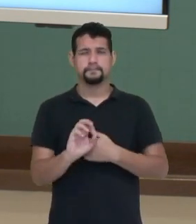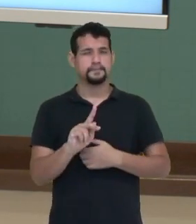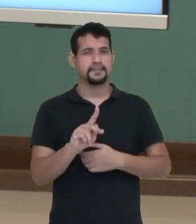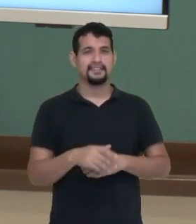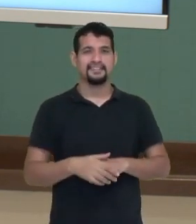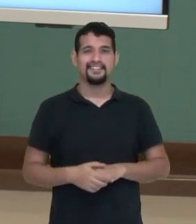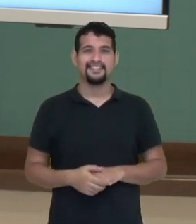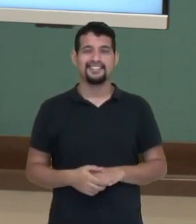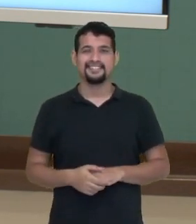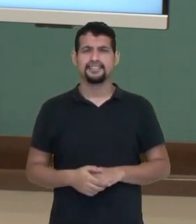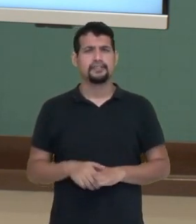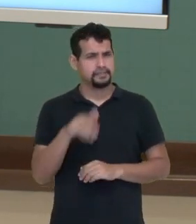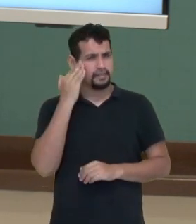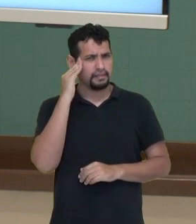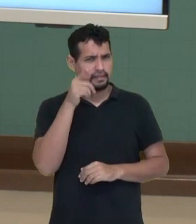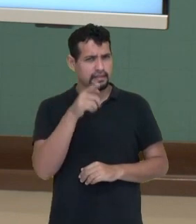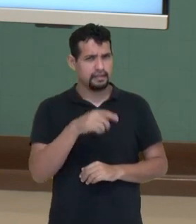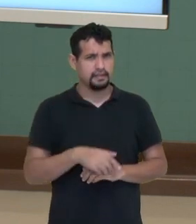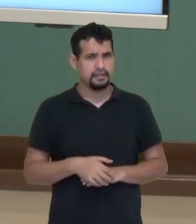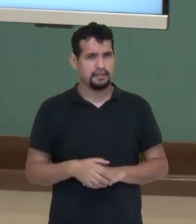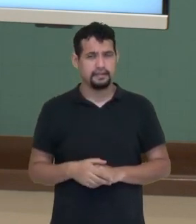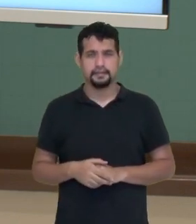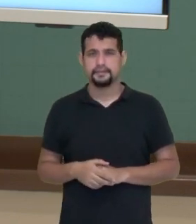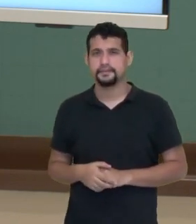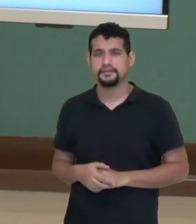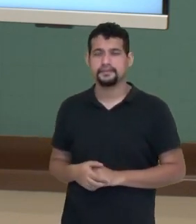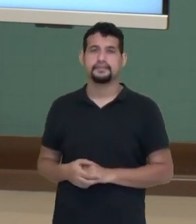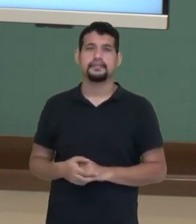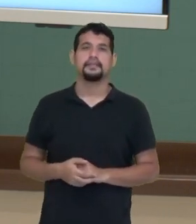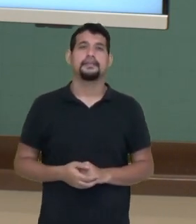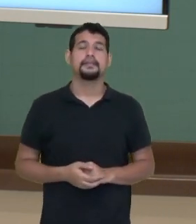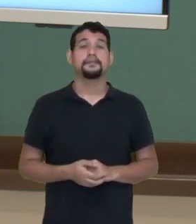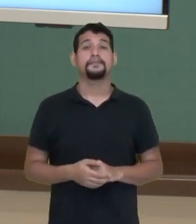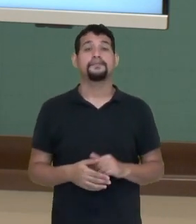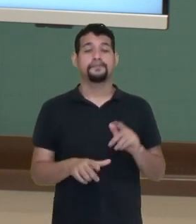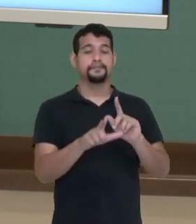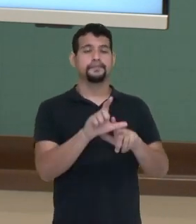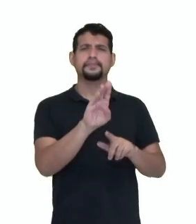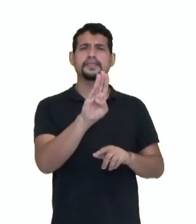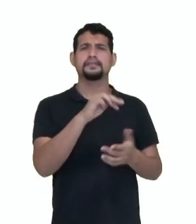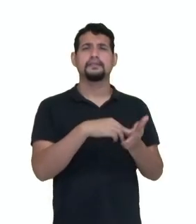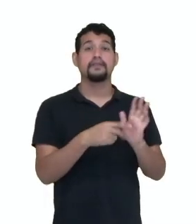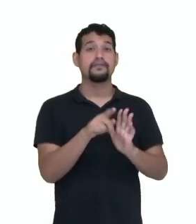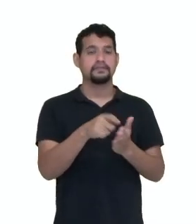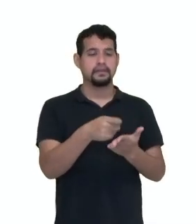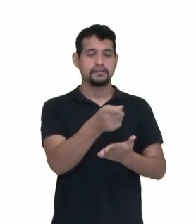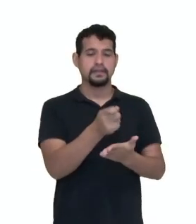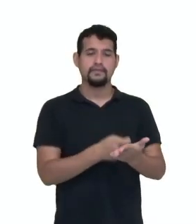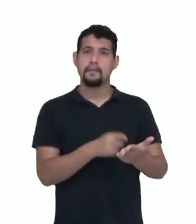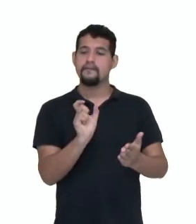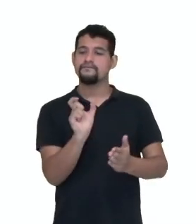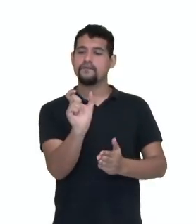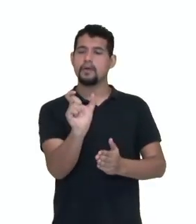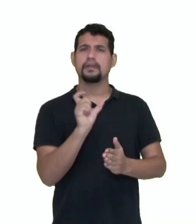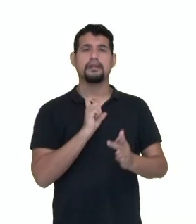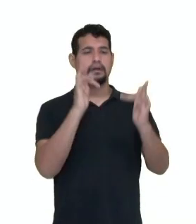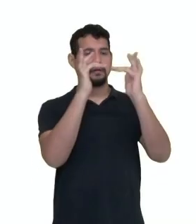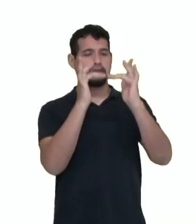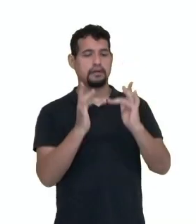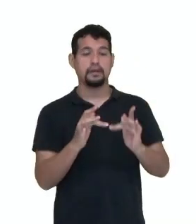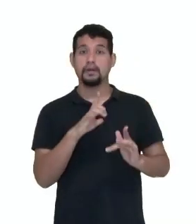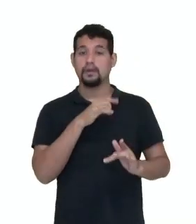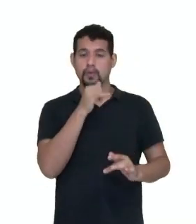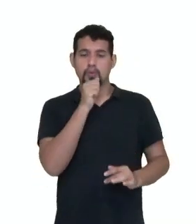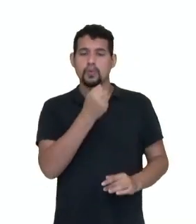ok? Deu para entender? Deu? A letra B diz assim, escreva uma fórmula que permita relacionar o